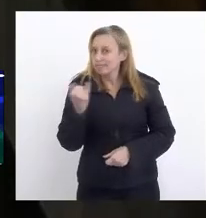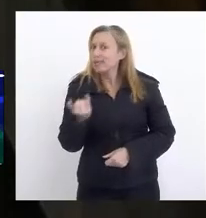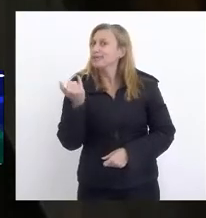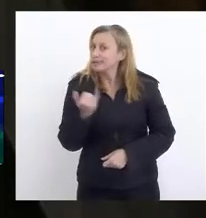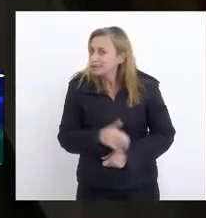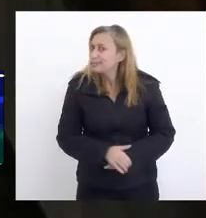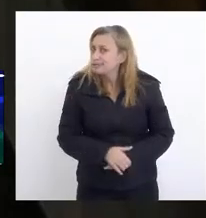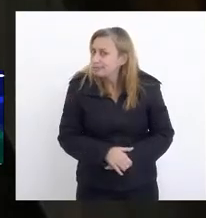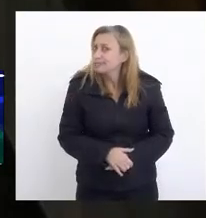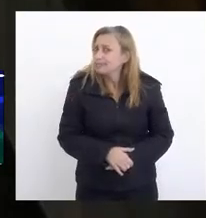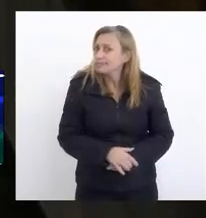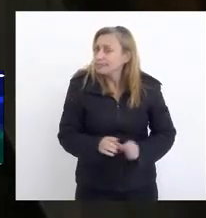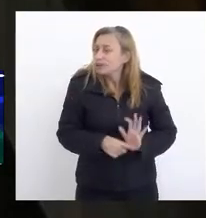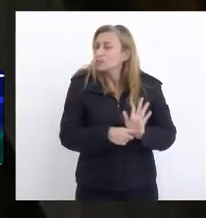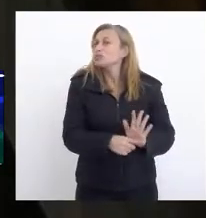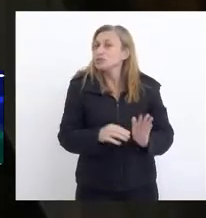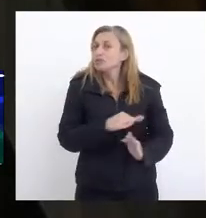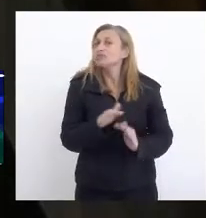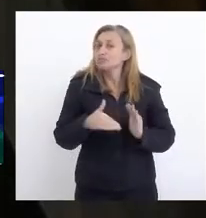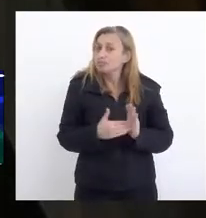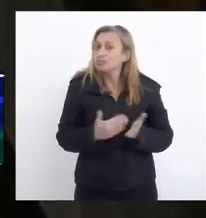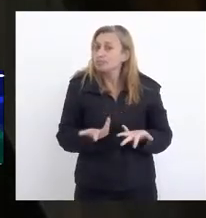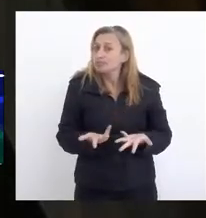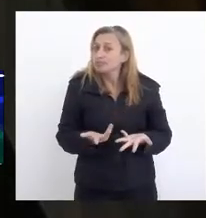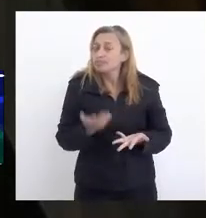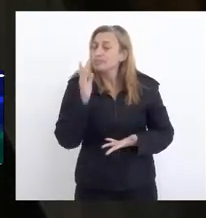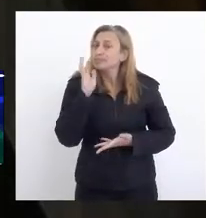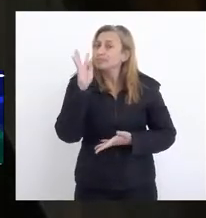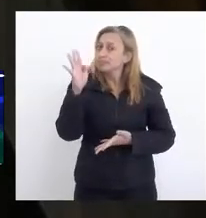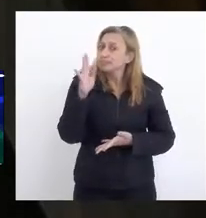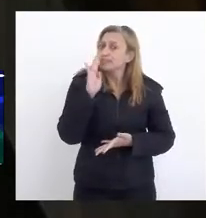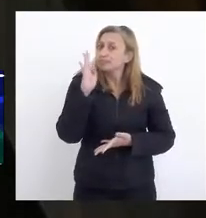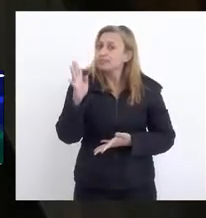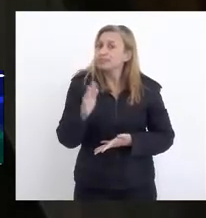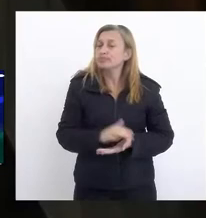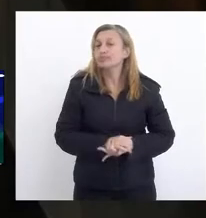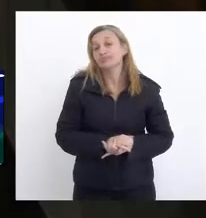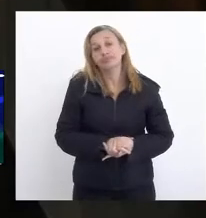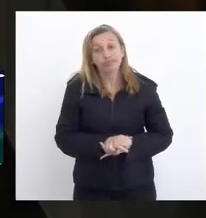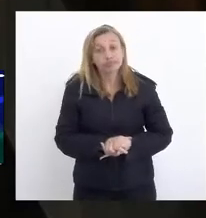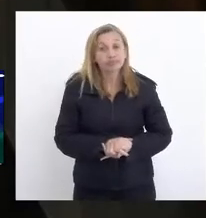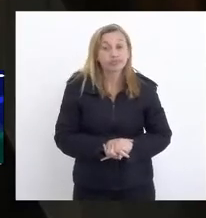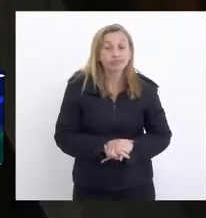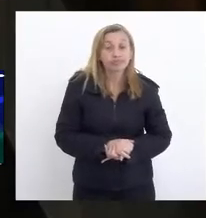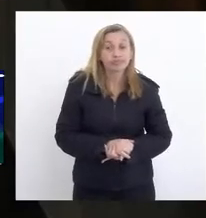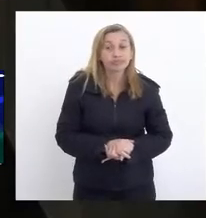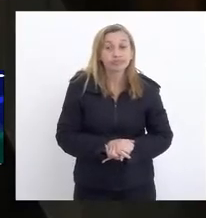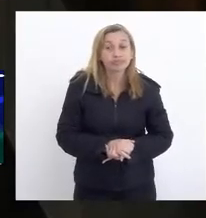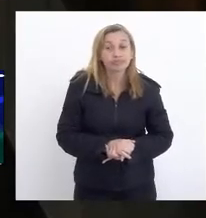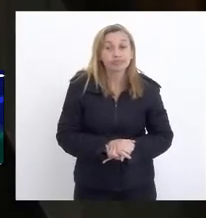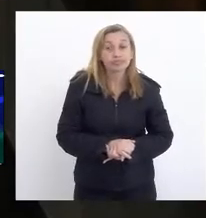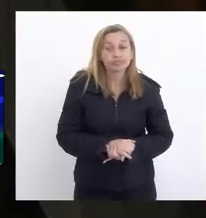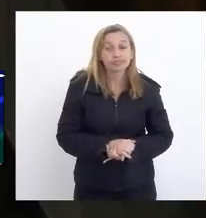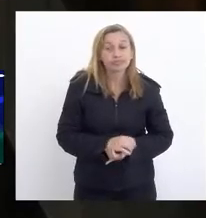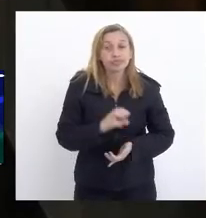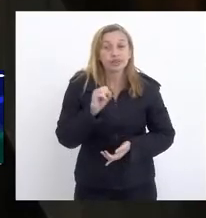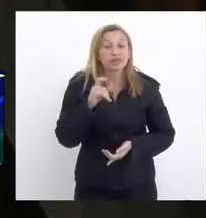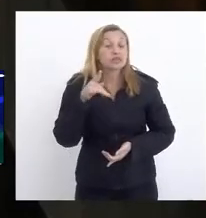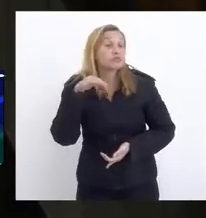importantíssimo para atender a todos. Imagino que seja o